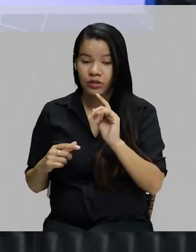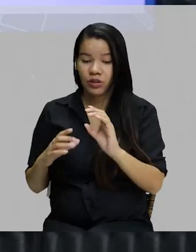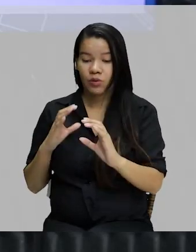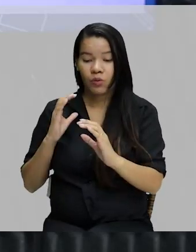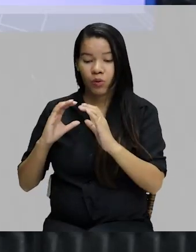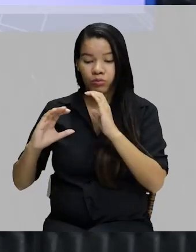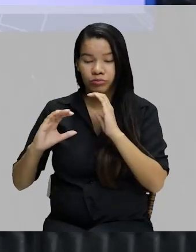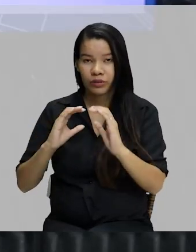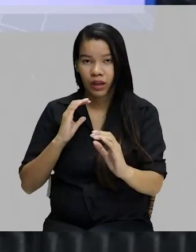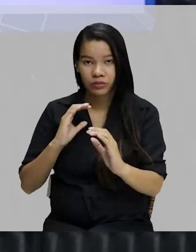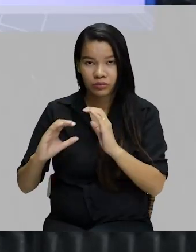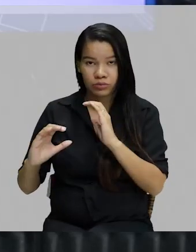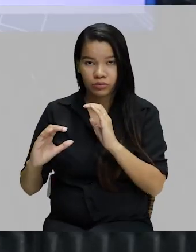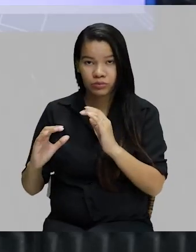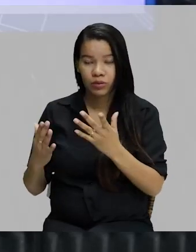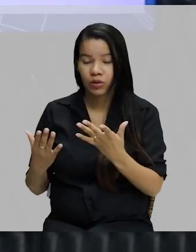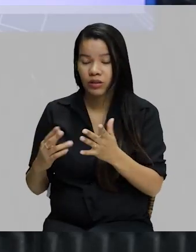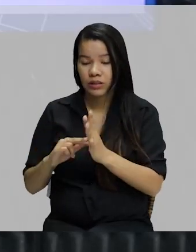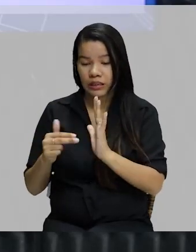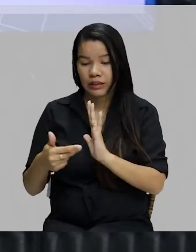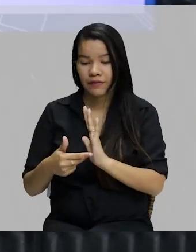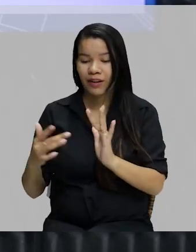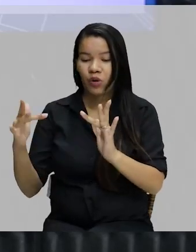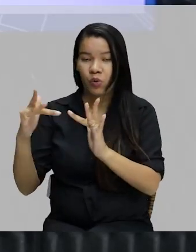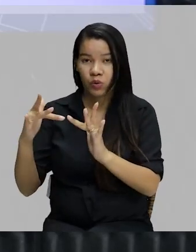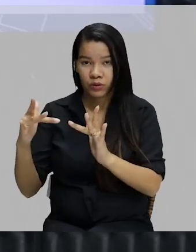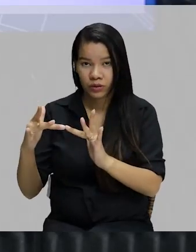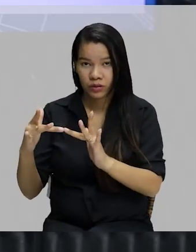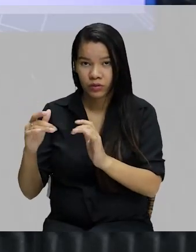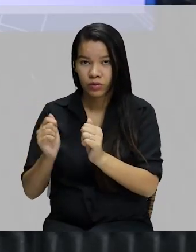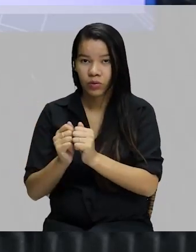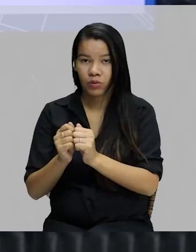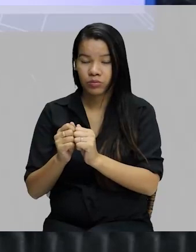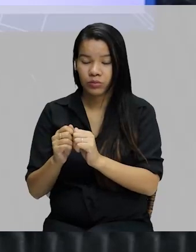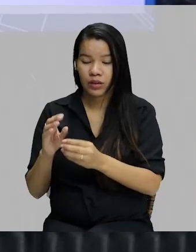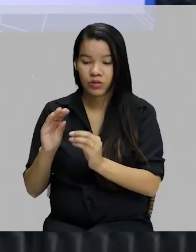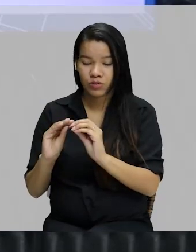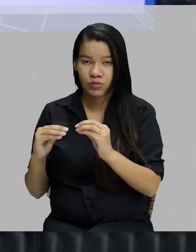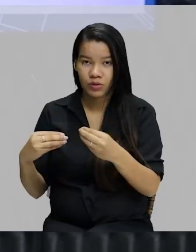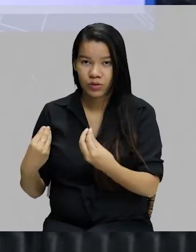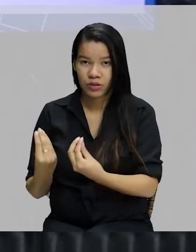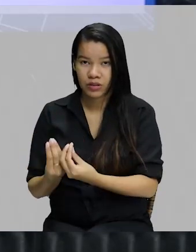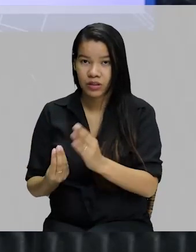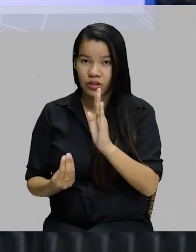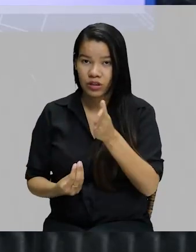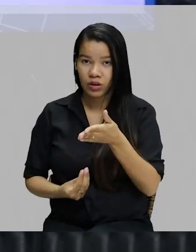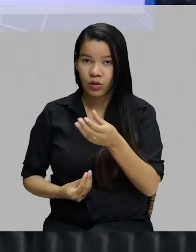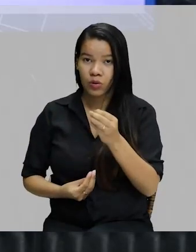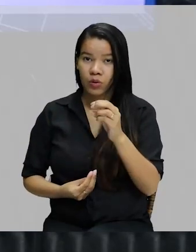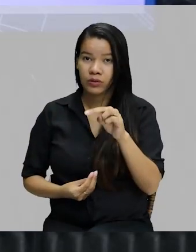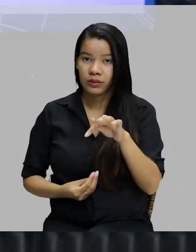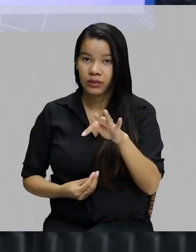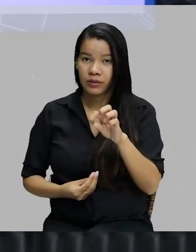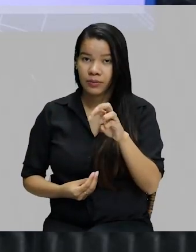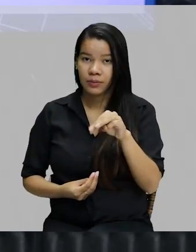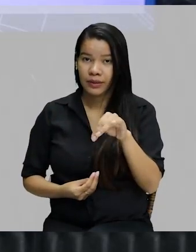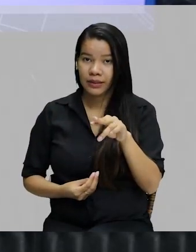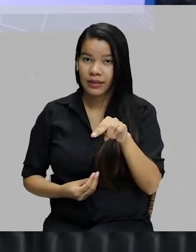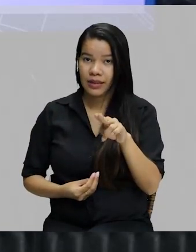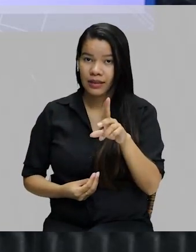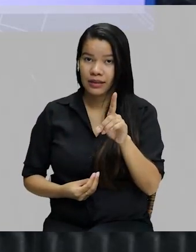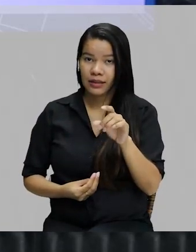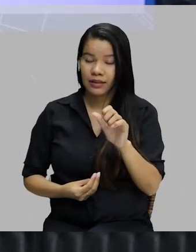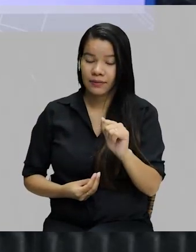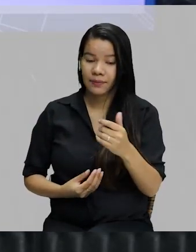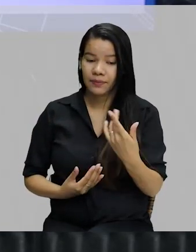Algumas atividades hospitalares e em centros de pesquisas também produzem radiação, certo? Nós temos